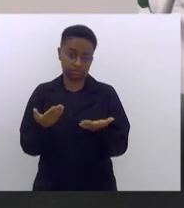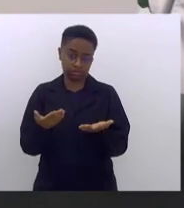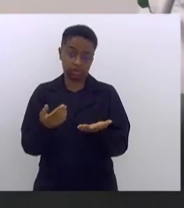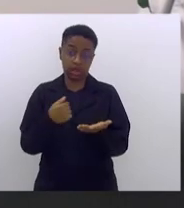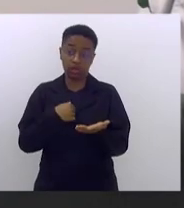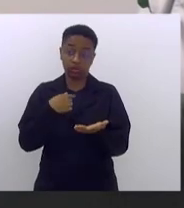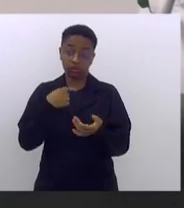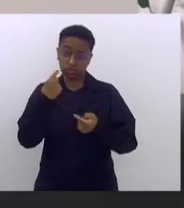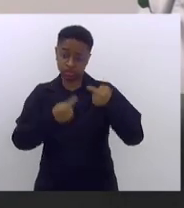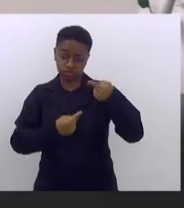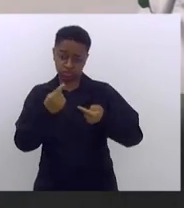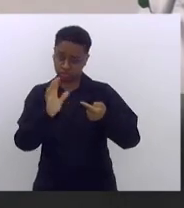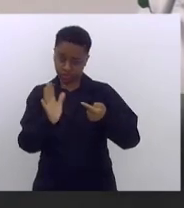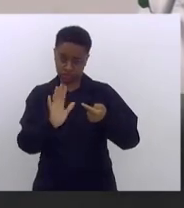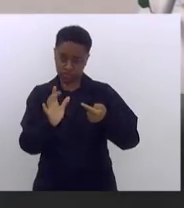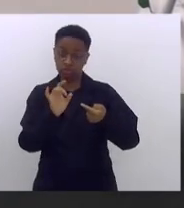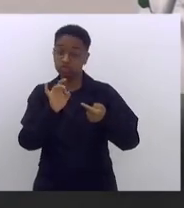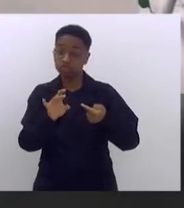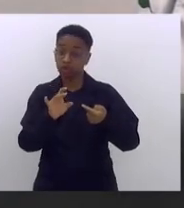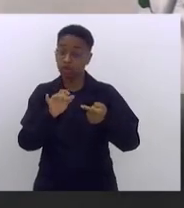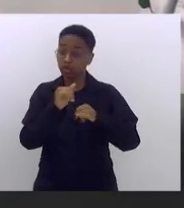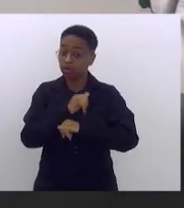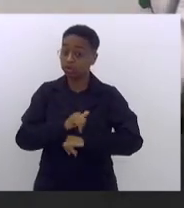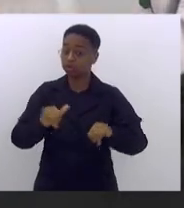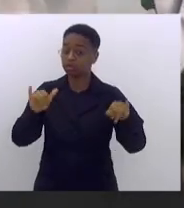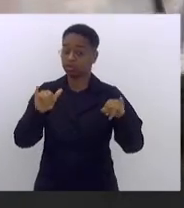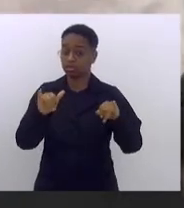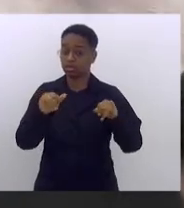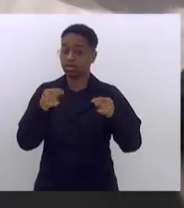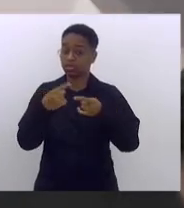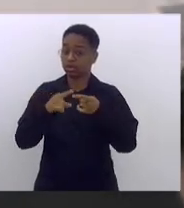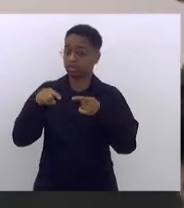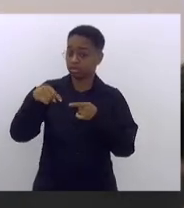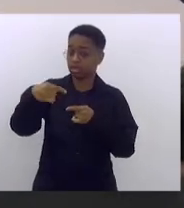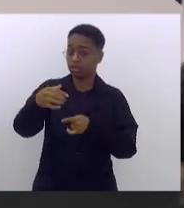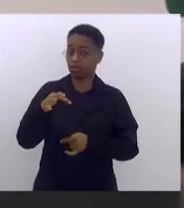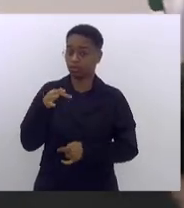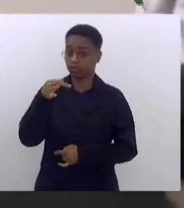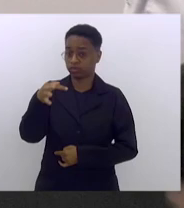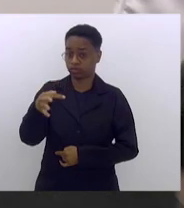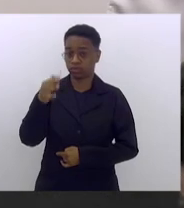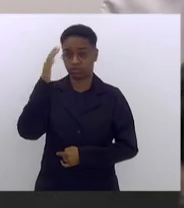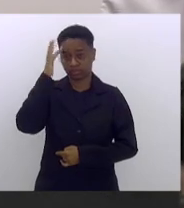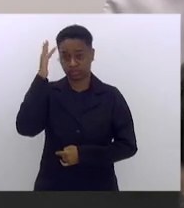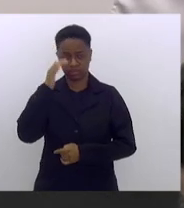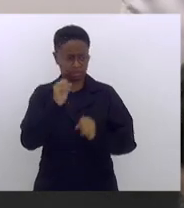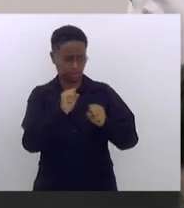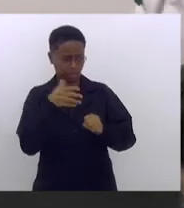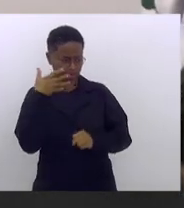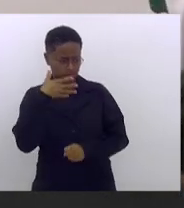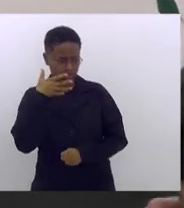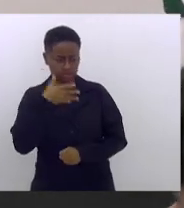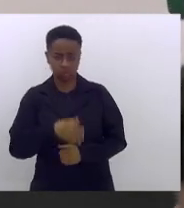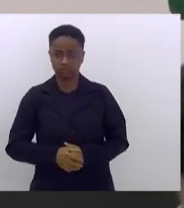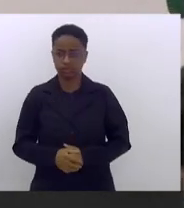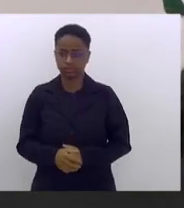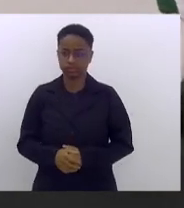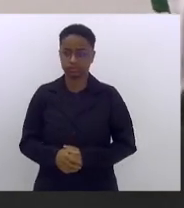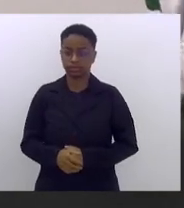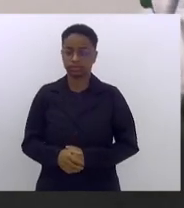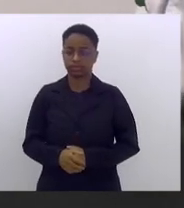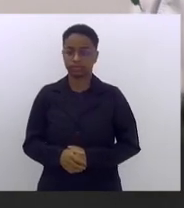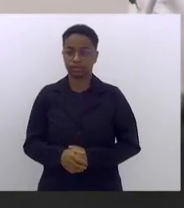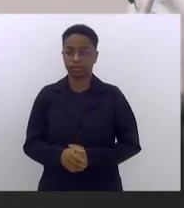estou discutindo nem votando, é apenas uma declaração para posterior. Me permite uma pequena parte? Com certeza. No